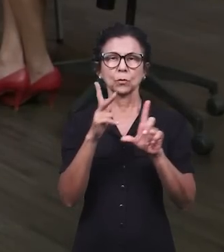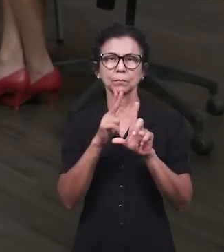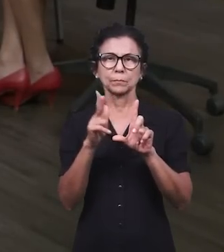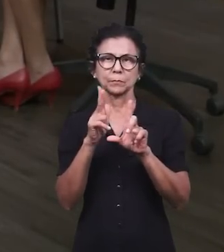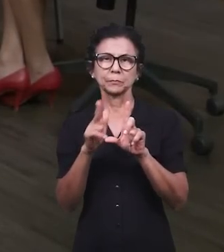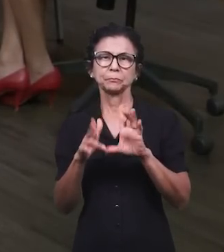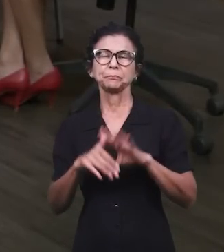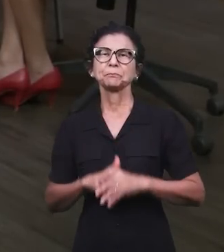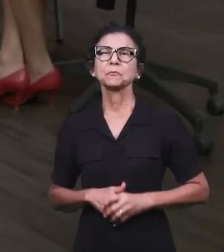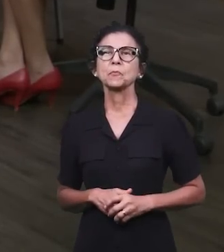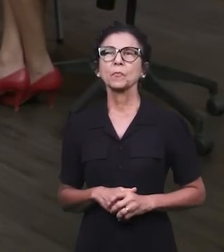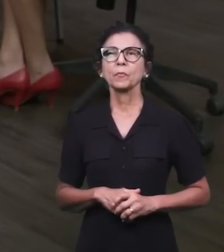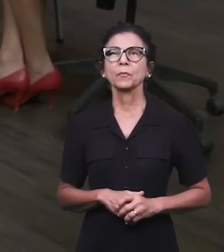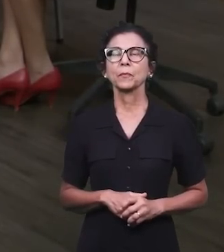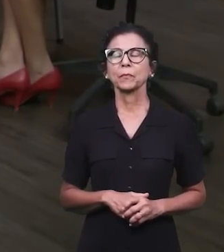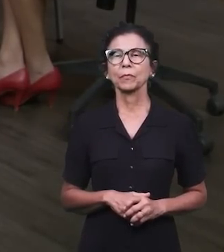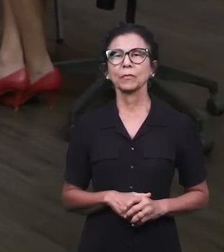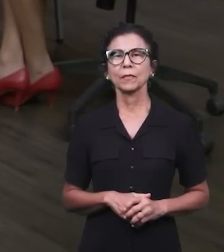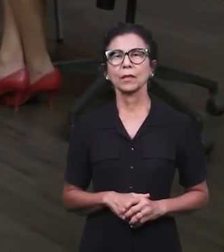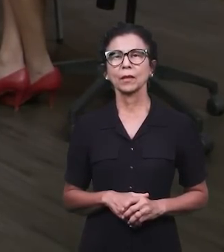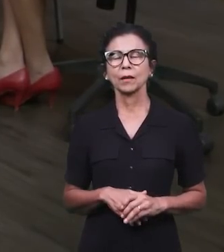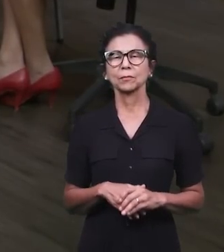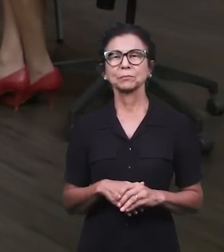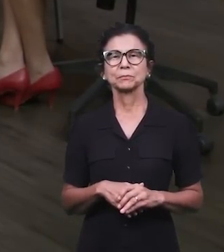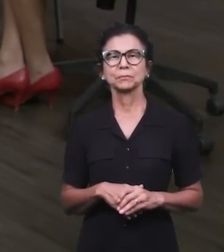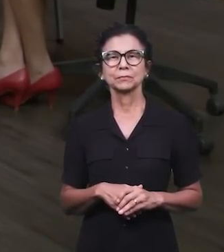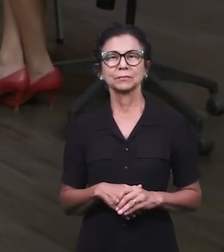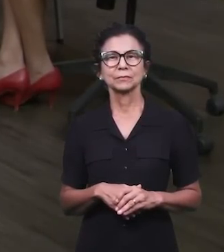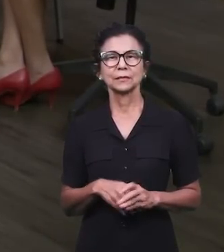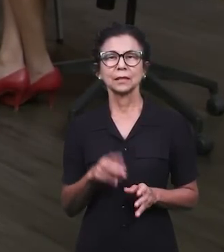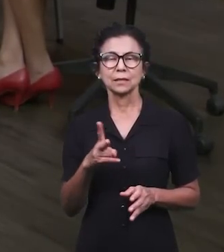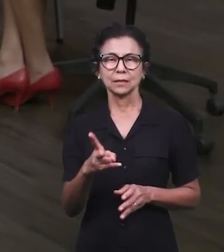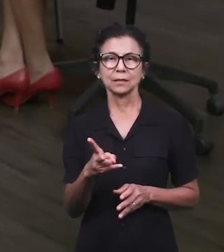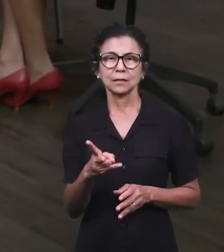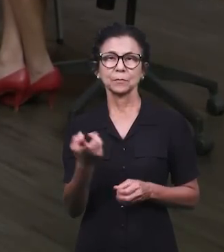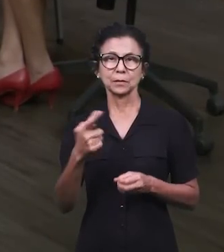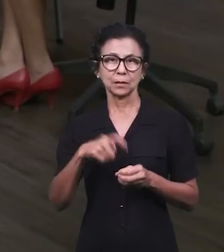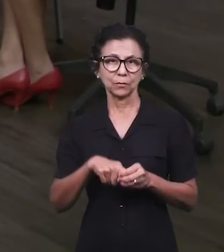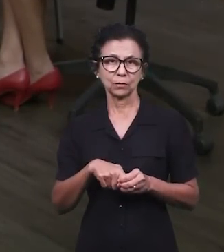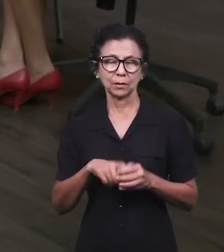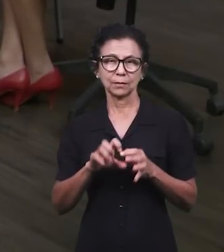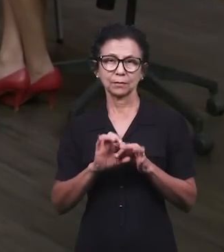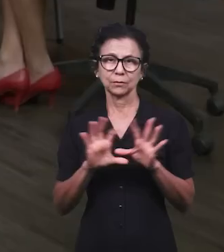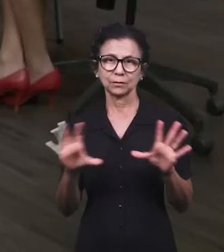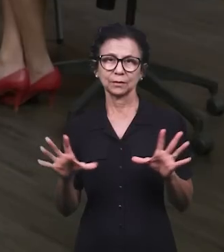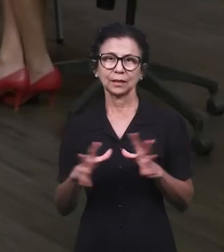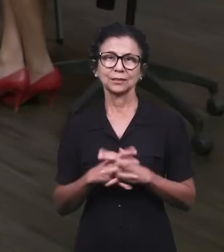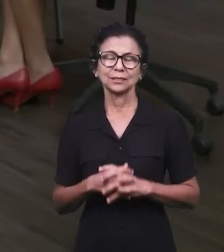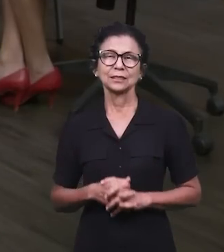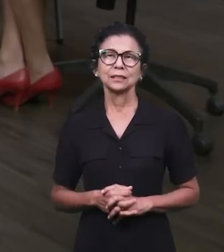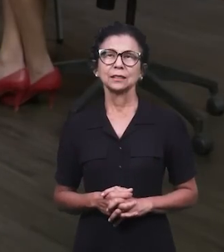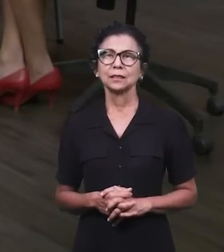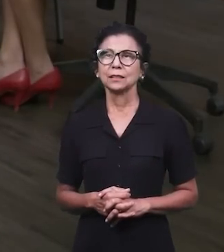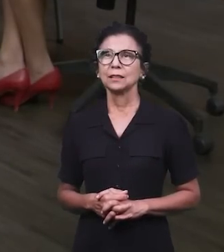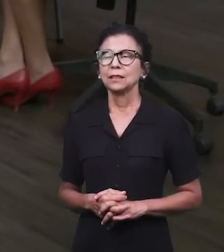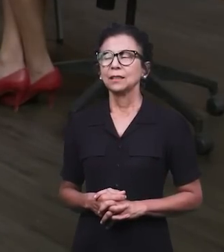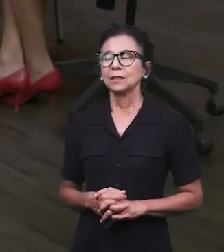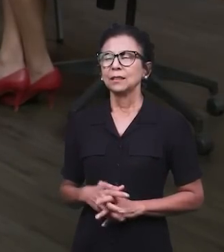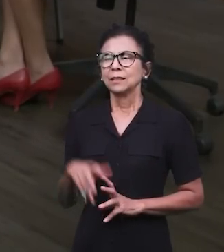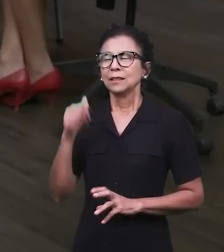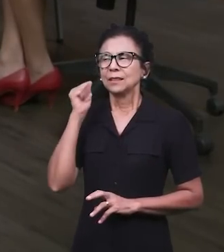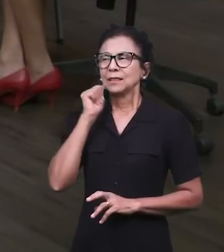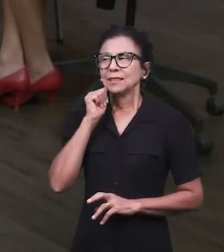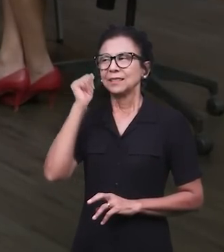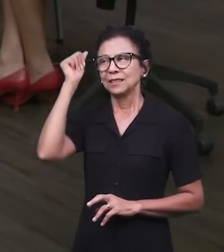presente, né, e dizer que a casa é de vocês, tá? Sempre que quiserem, estejam conosco aqui. Minha colega Andréia, paz, Senhor.